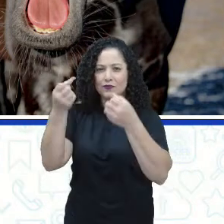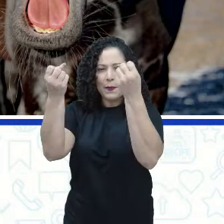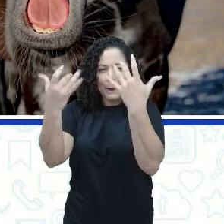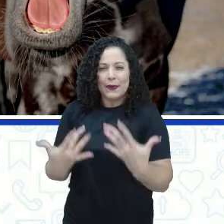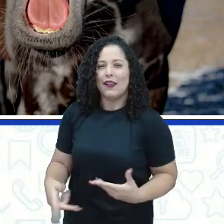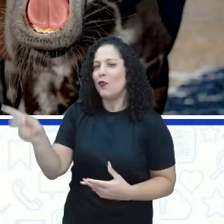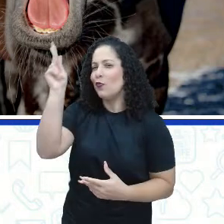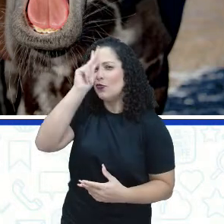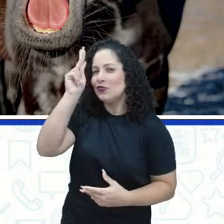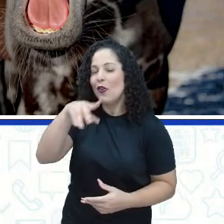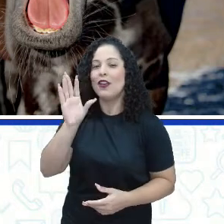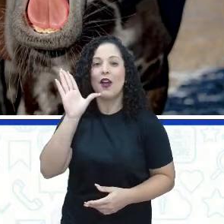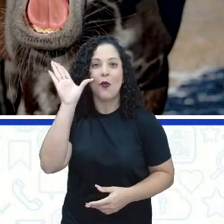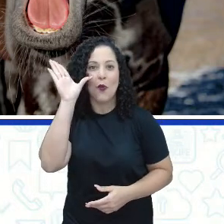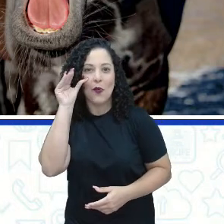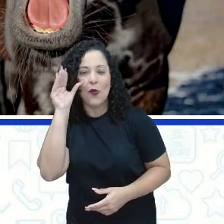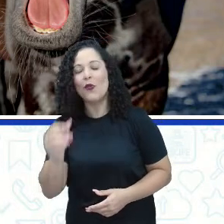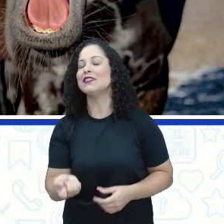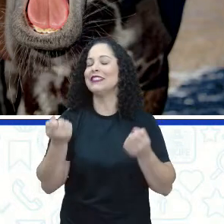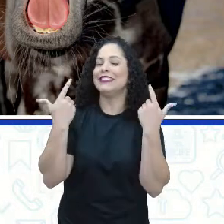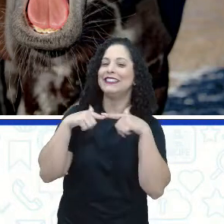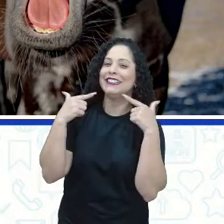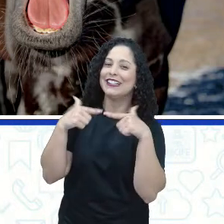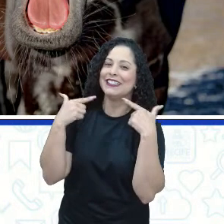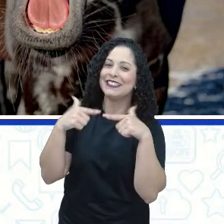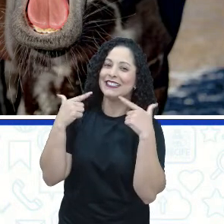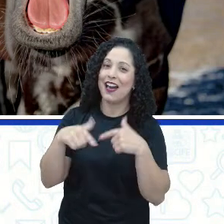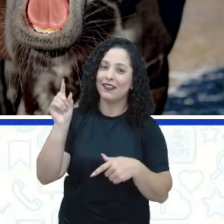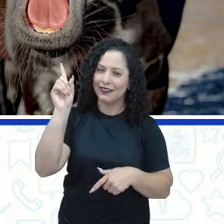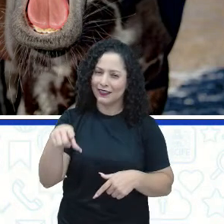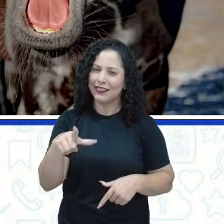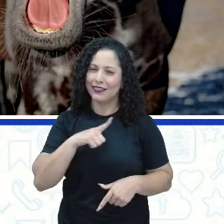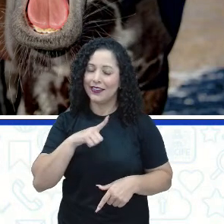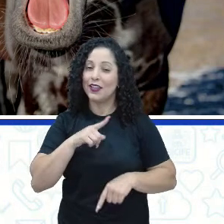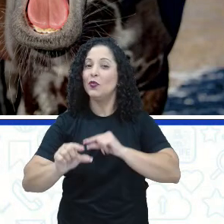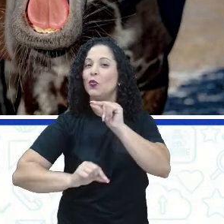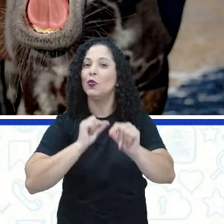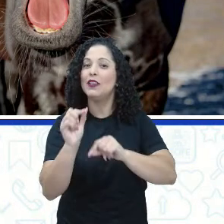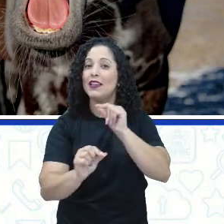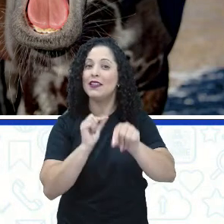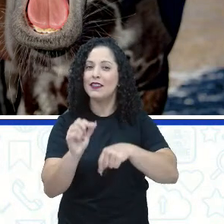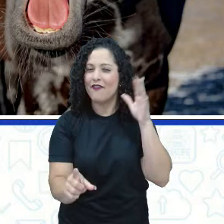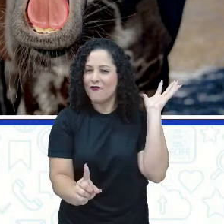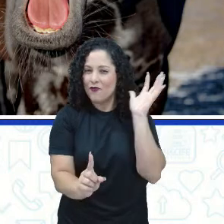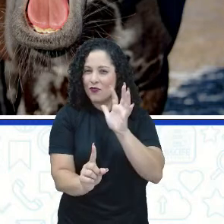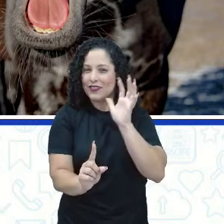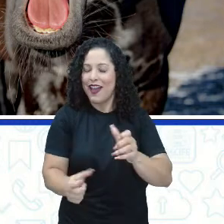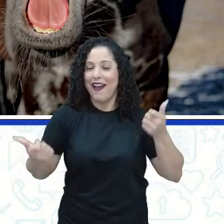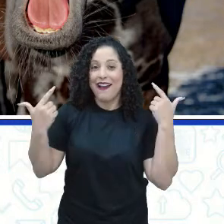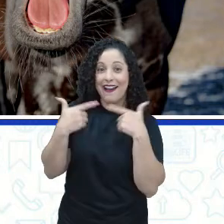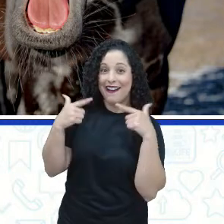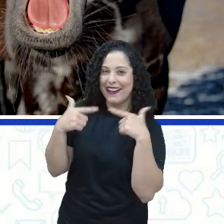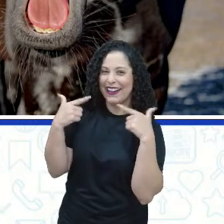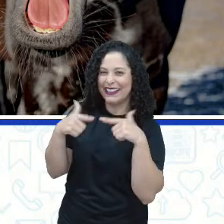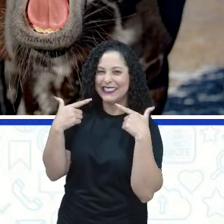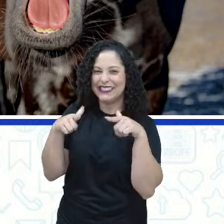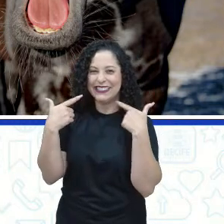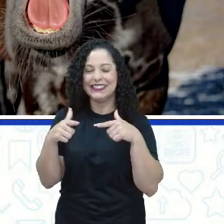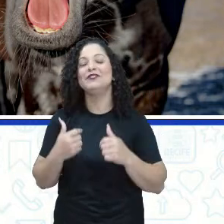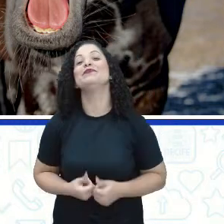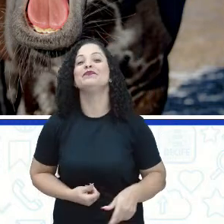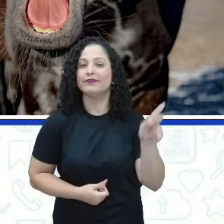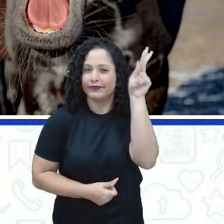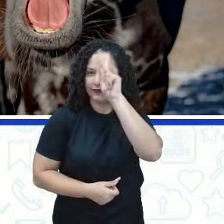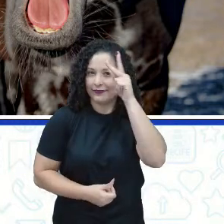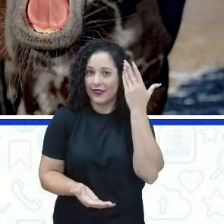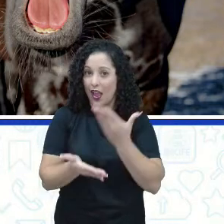história curiosa ou engraçada que, geralmente, tem o intuito de provocar o riso. Vocês lembram que na aula